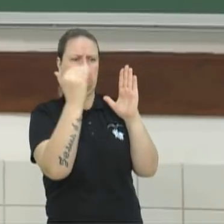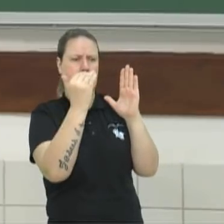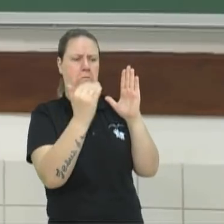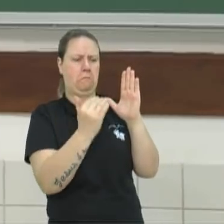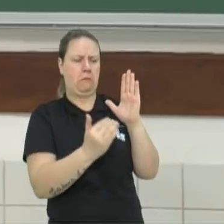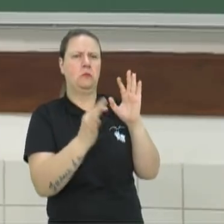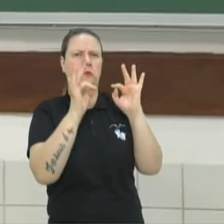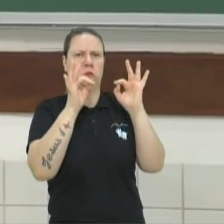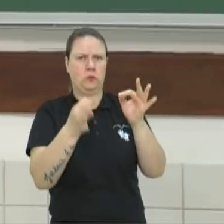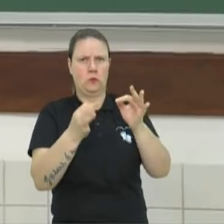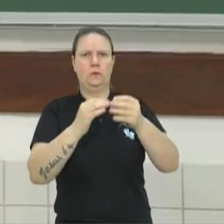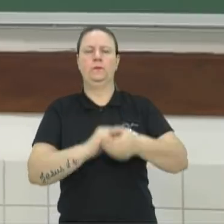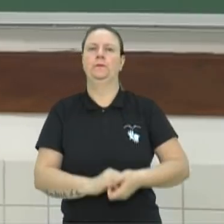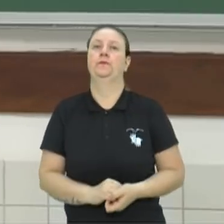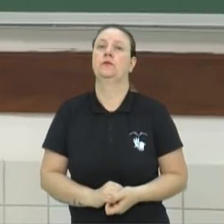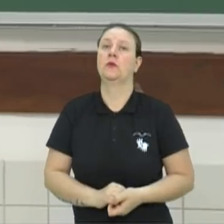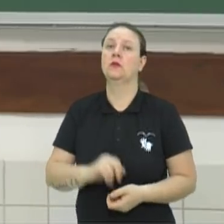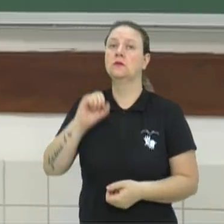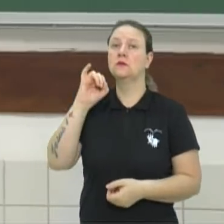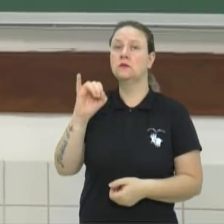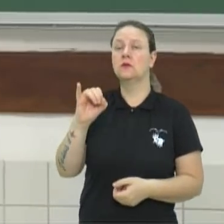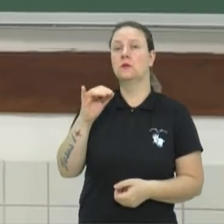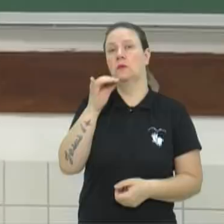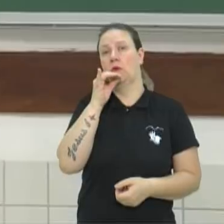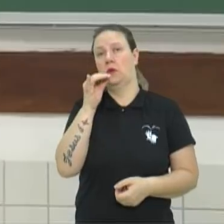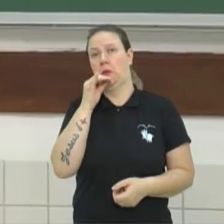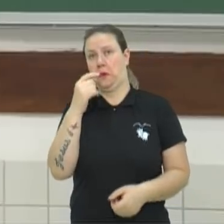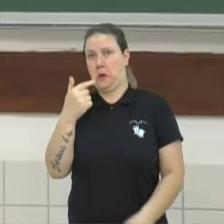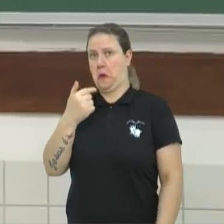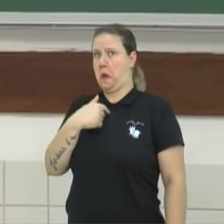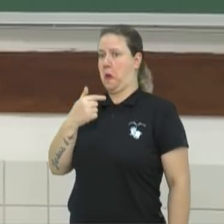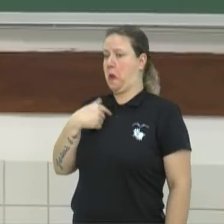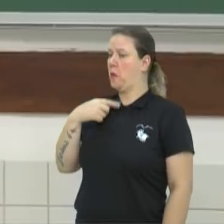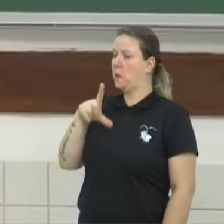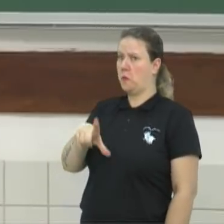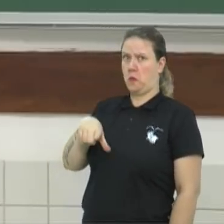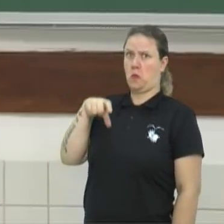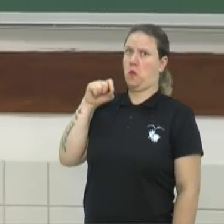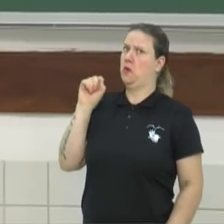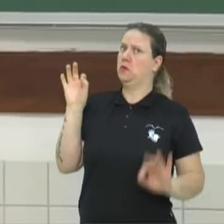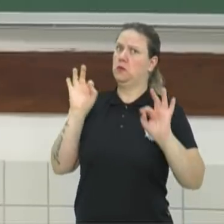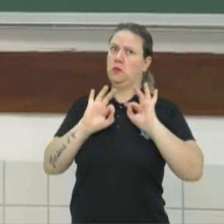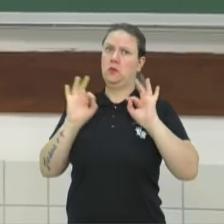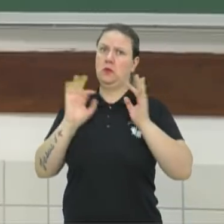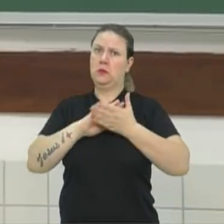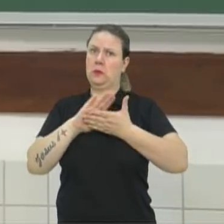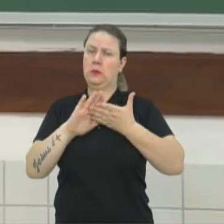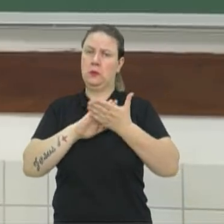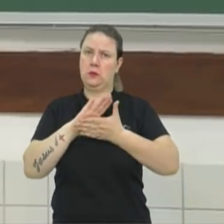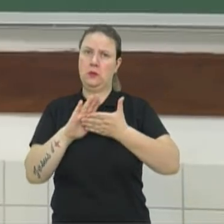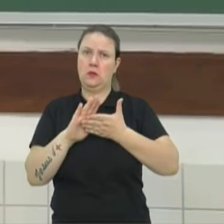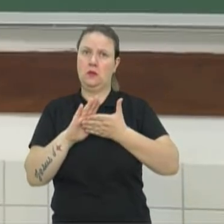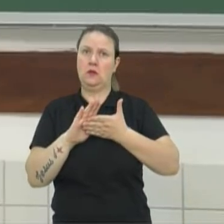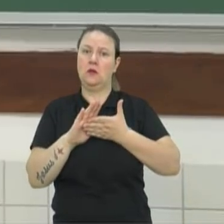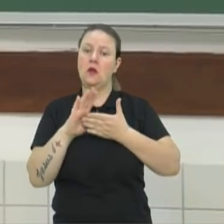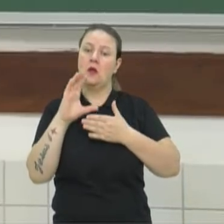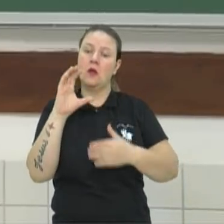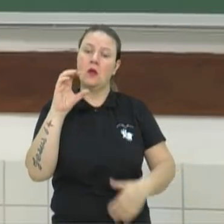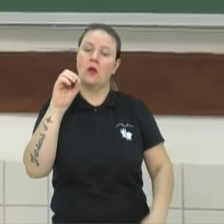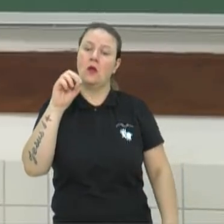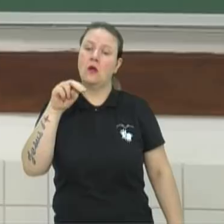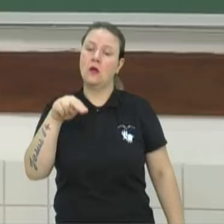exemplo, falar algo que não foi você que decidiu, você vai usar